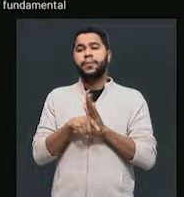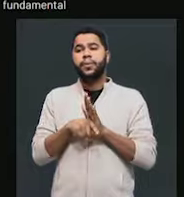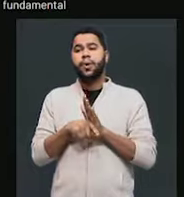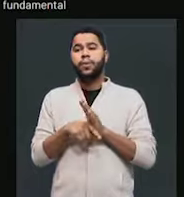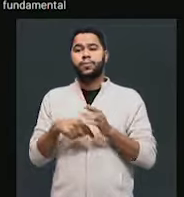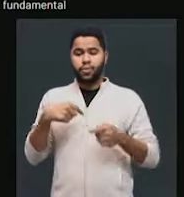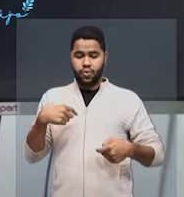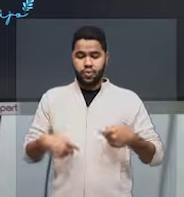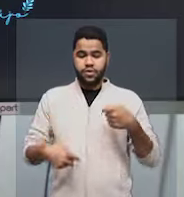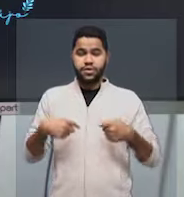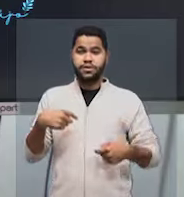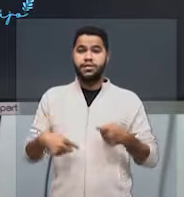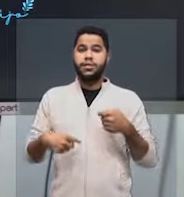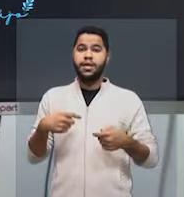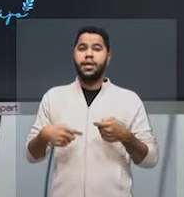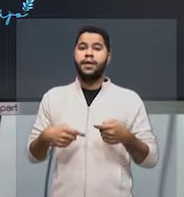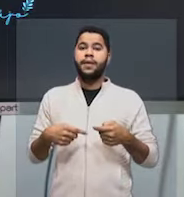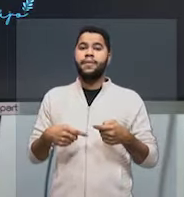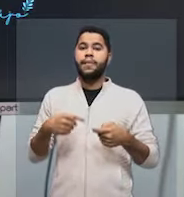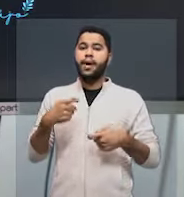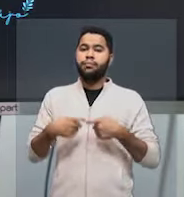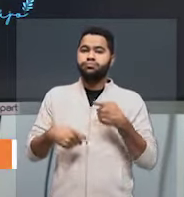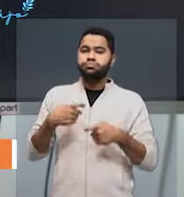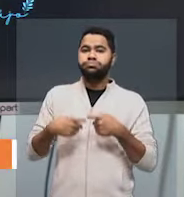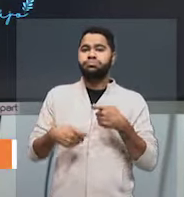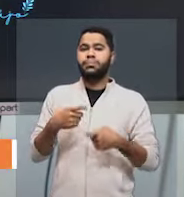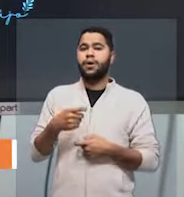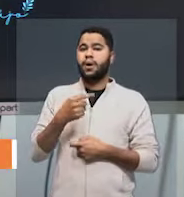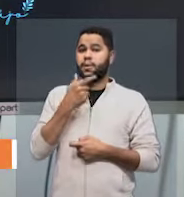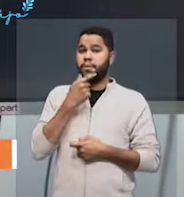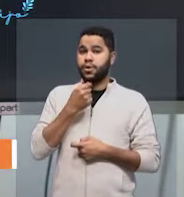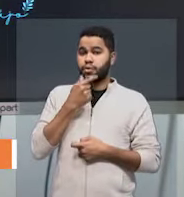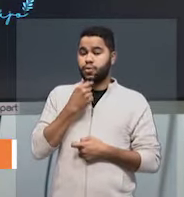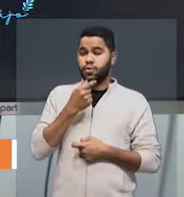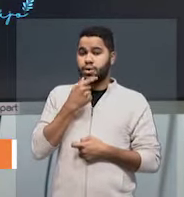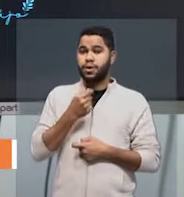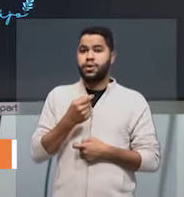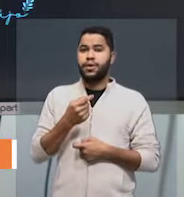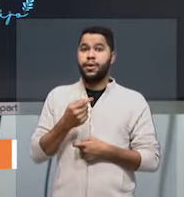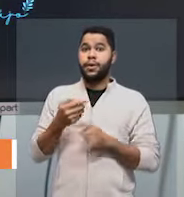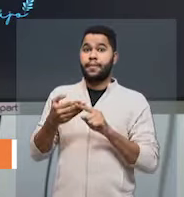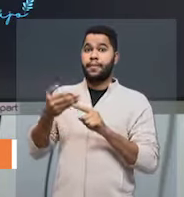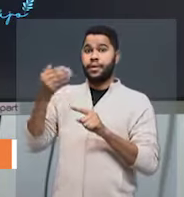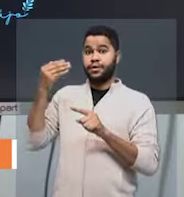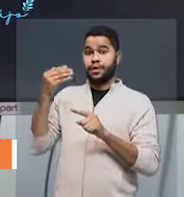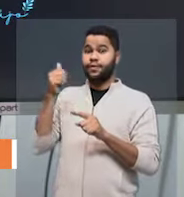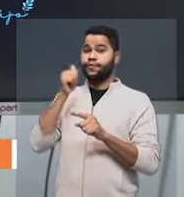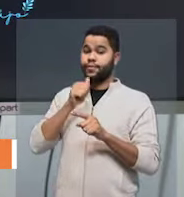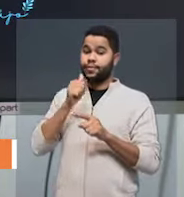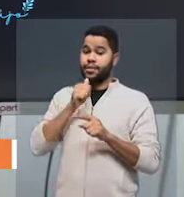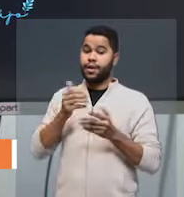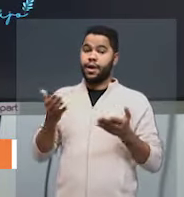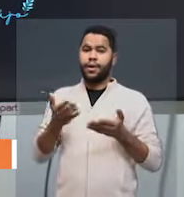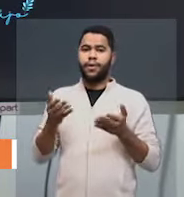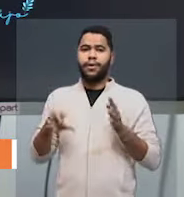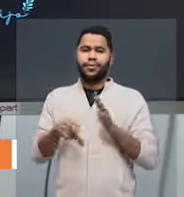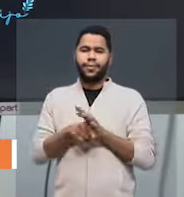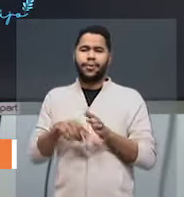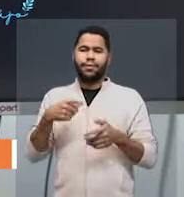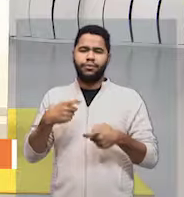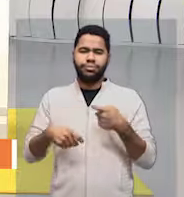reprodutor masculino. Lembrando que na aula passada a gente trabalhou o feminino, nós estamos trabalhando aí com reprodução,